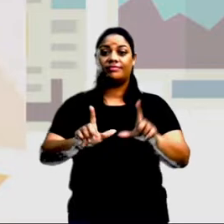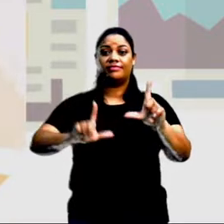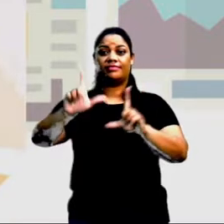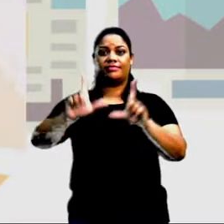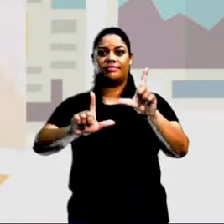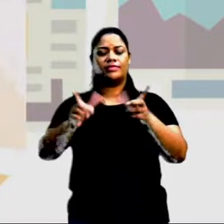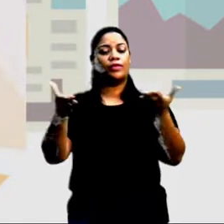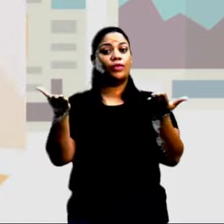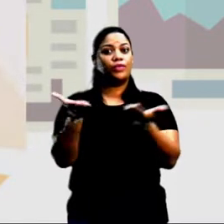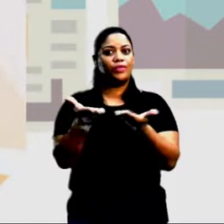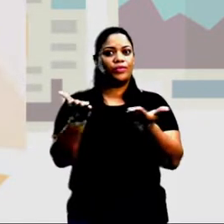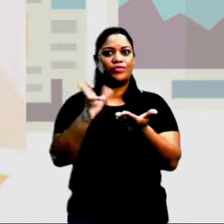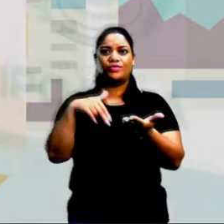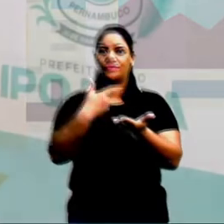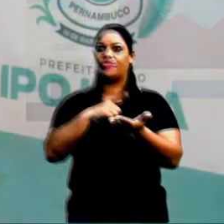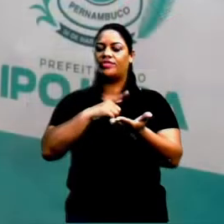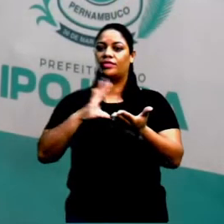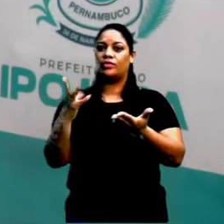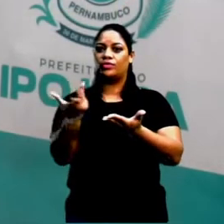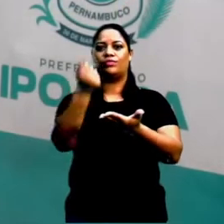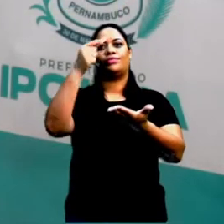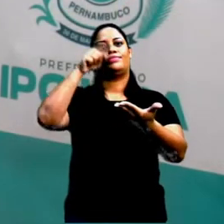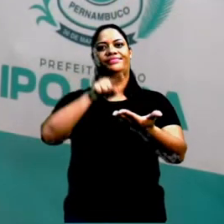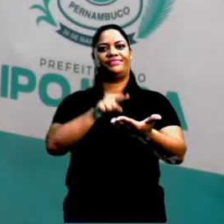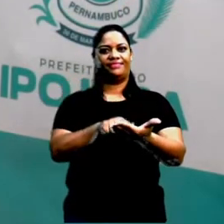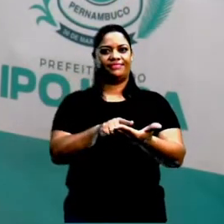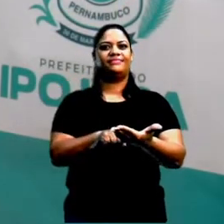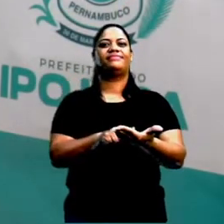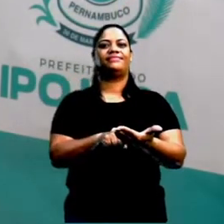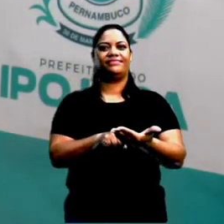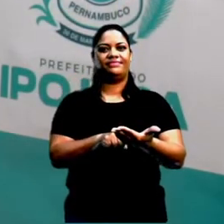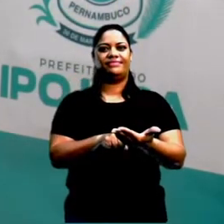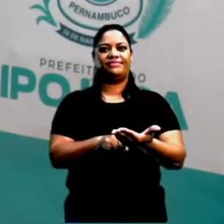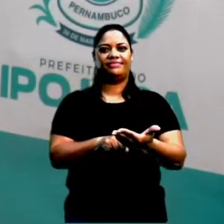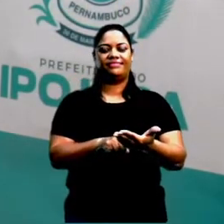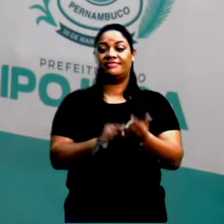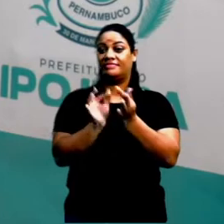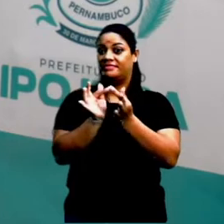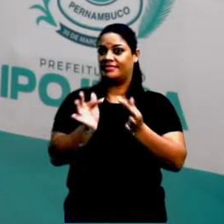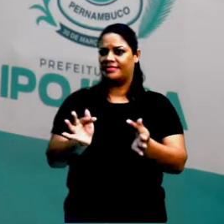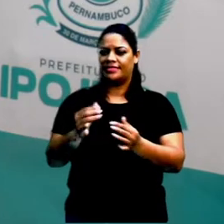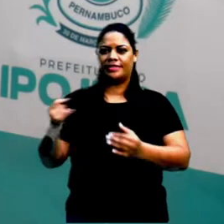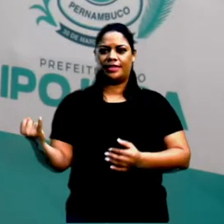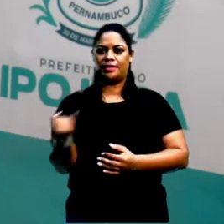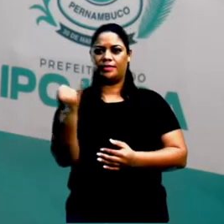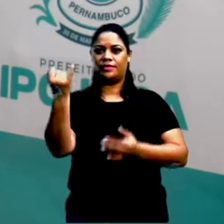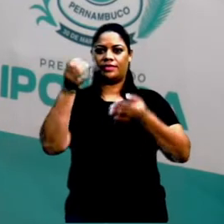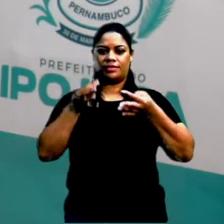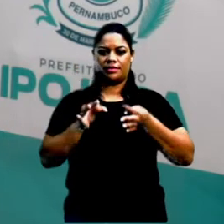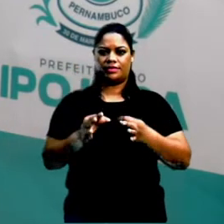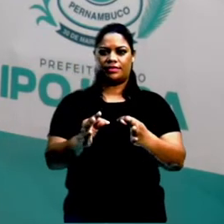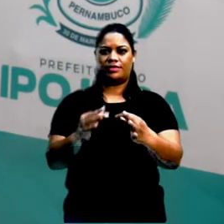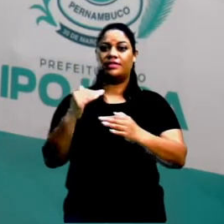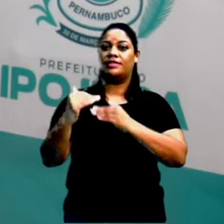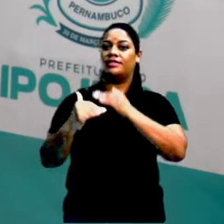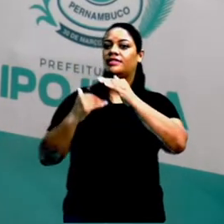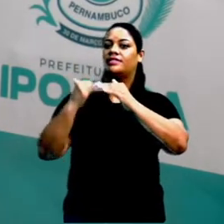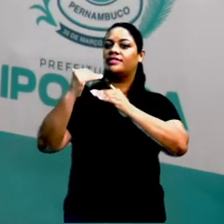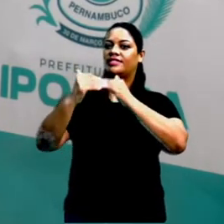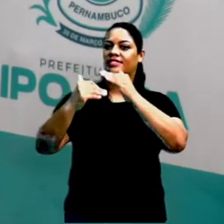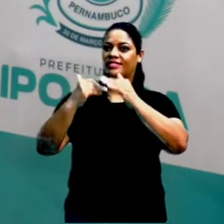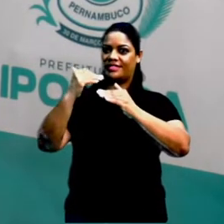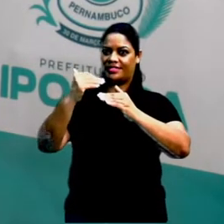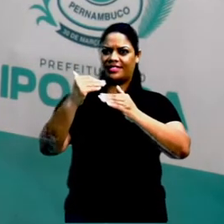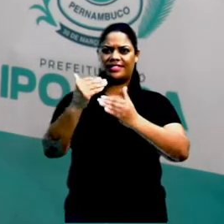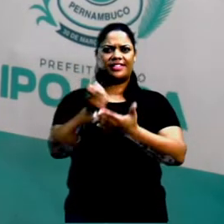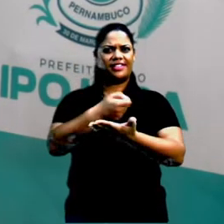aonde? Na palma da nossa mão. Então, a importância do avanço tecnológico, de uma